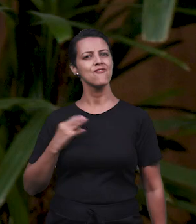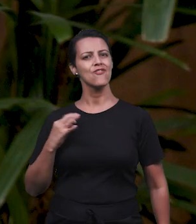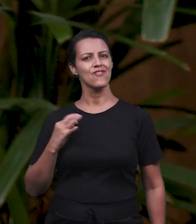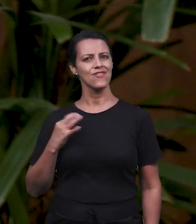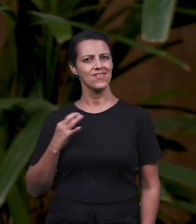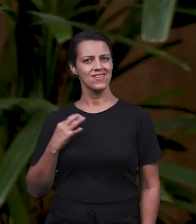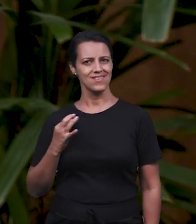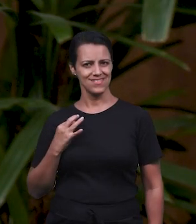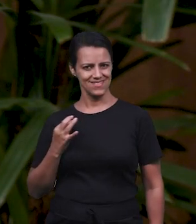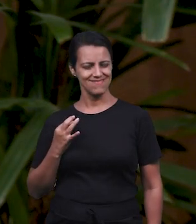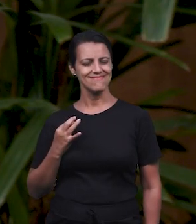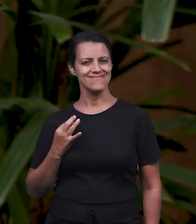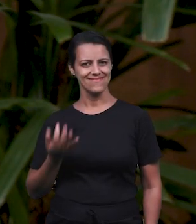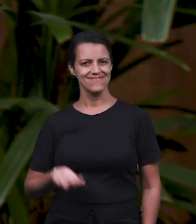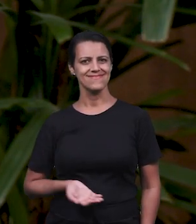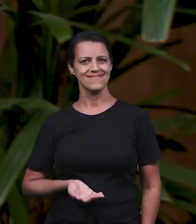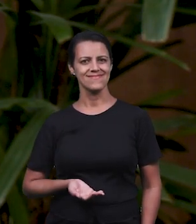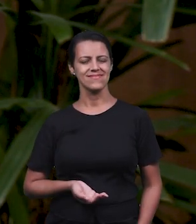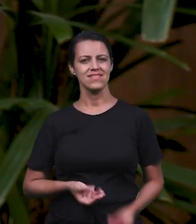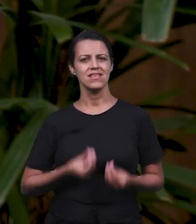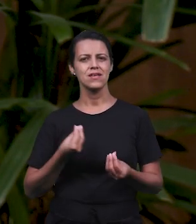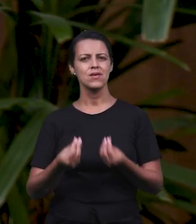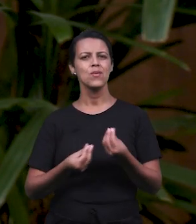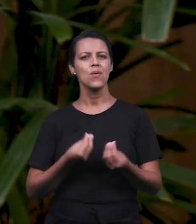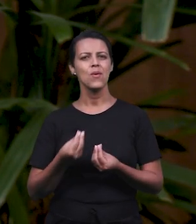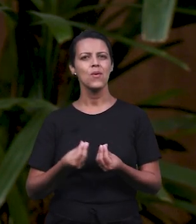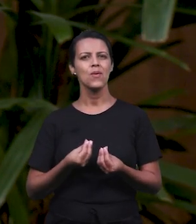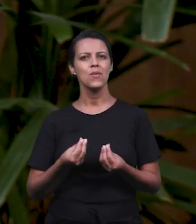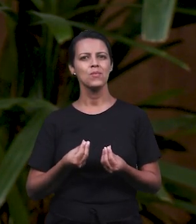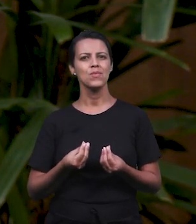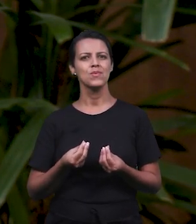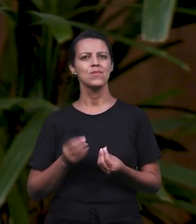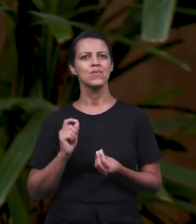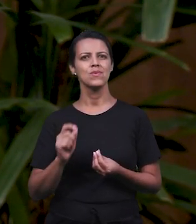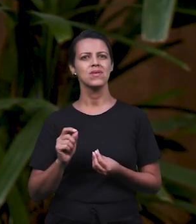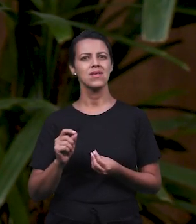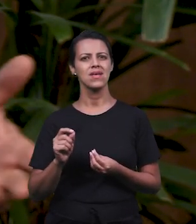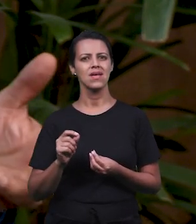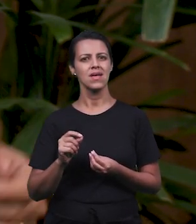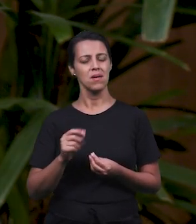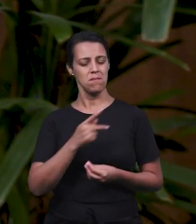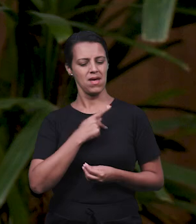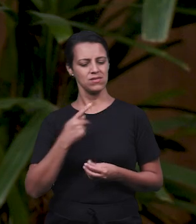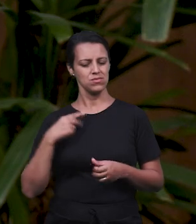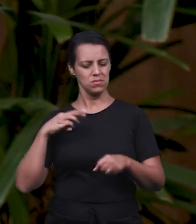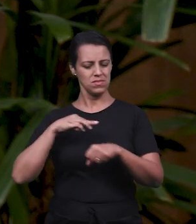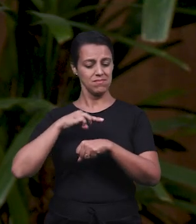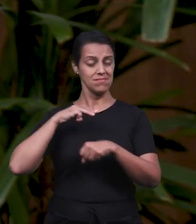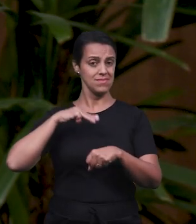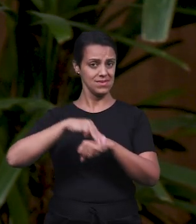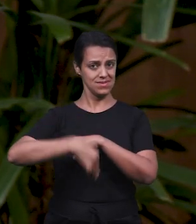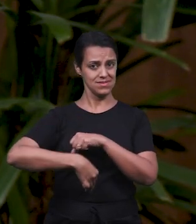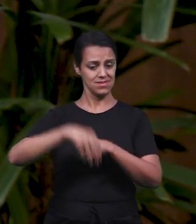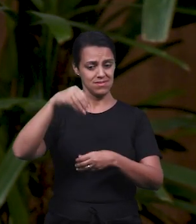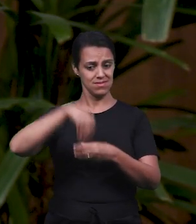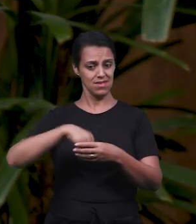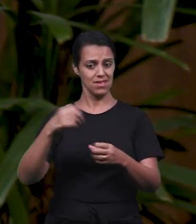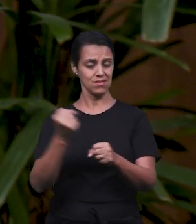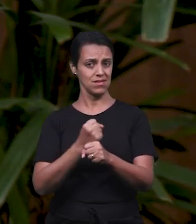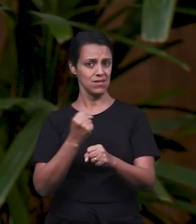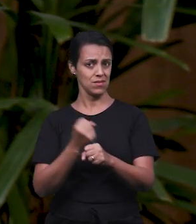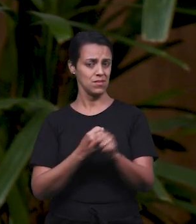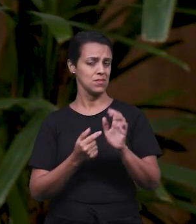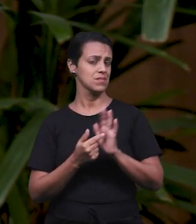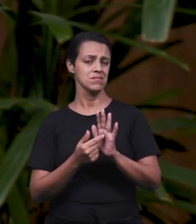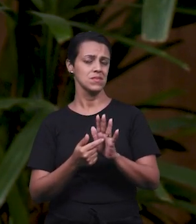do ministério nesta obra, na Igreja Cristã Maranata de forma especial, ele é o